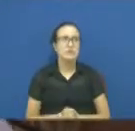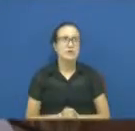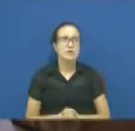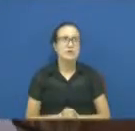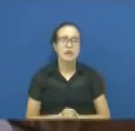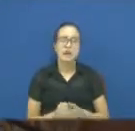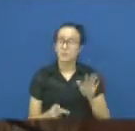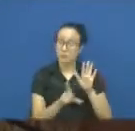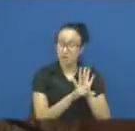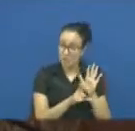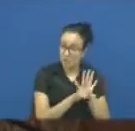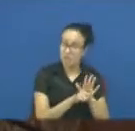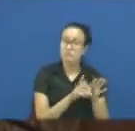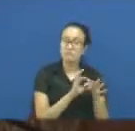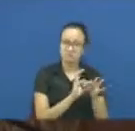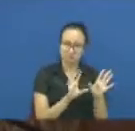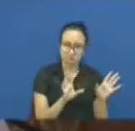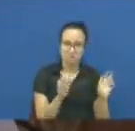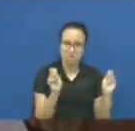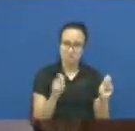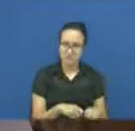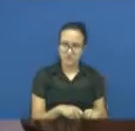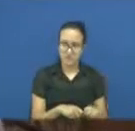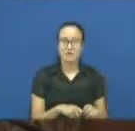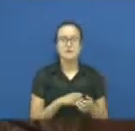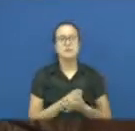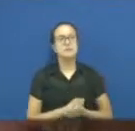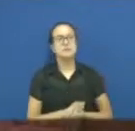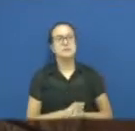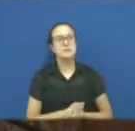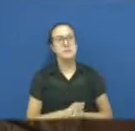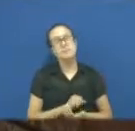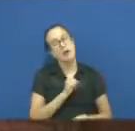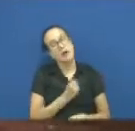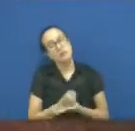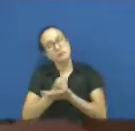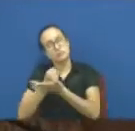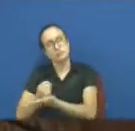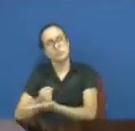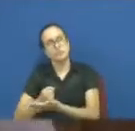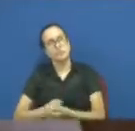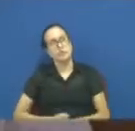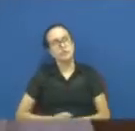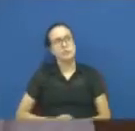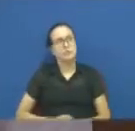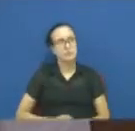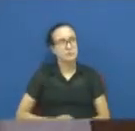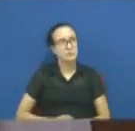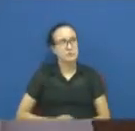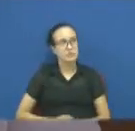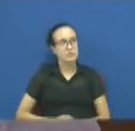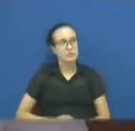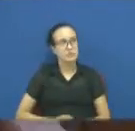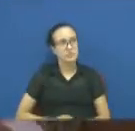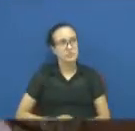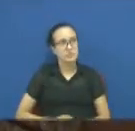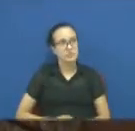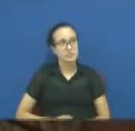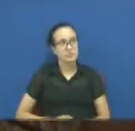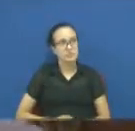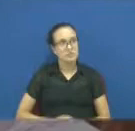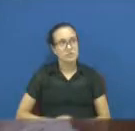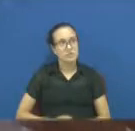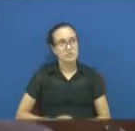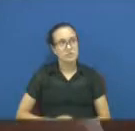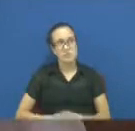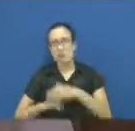por lei, consegue-se fazer, para patrocínio. Então, quer dizer, a